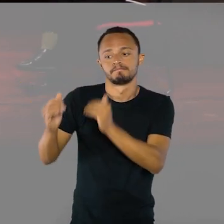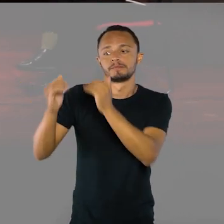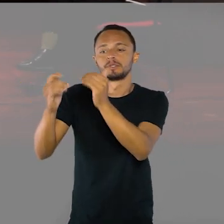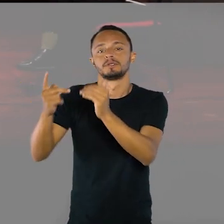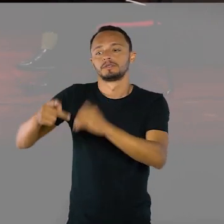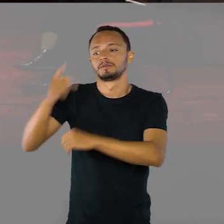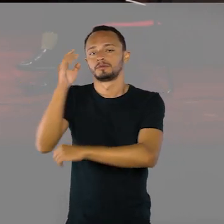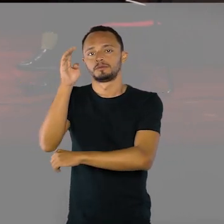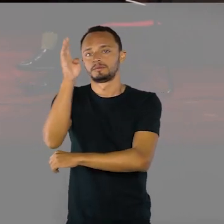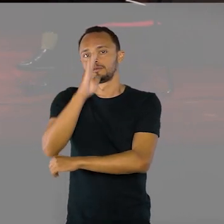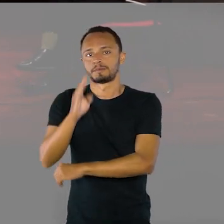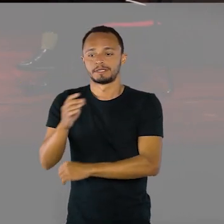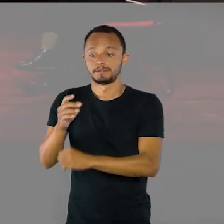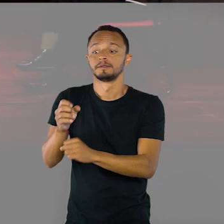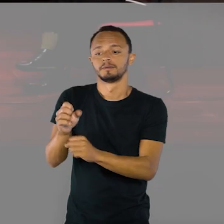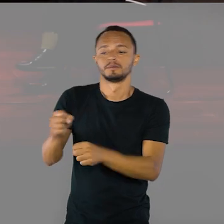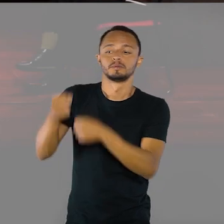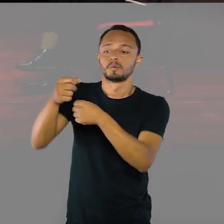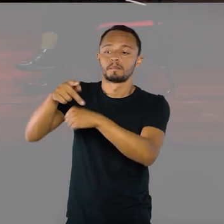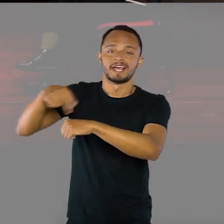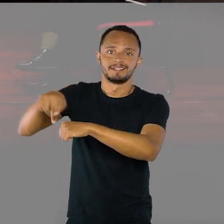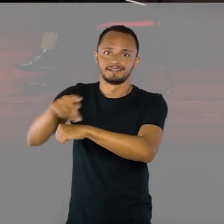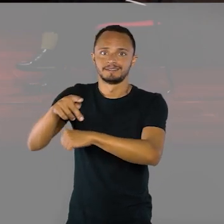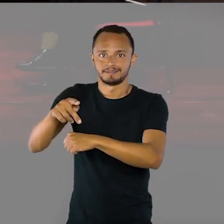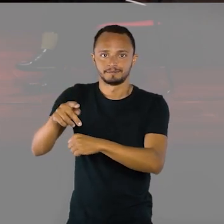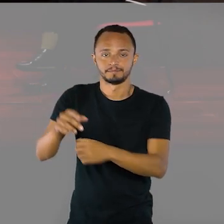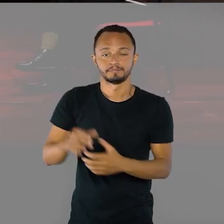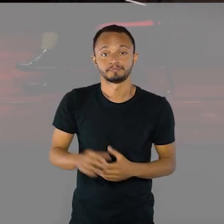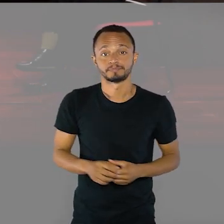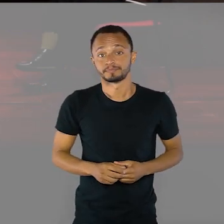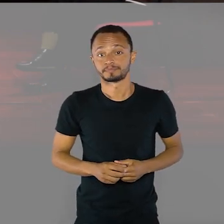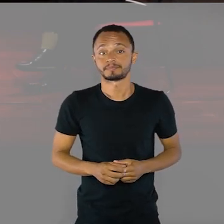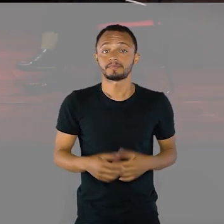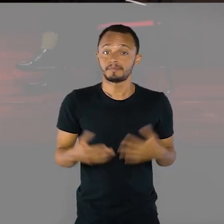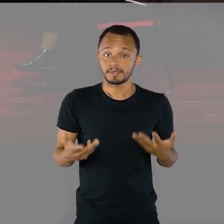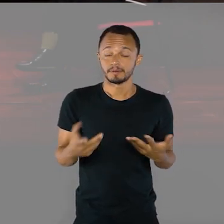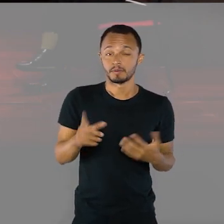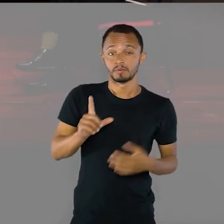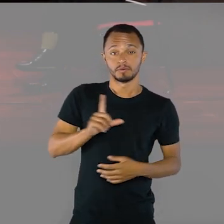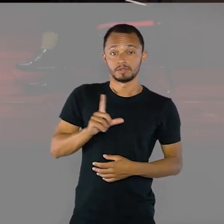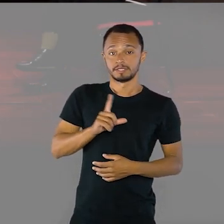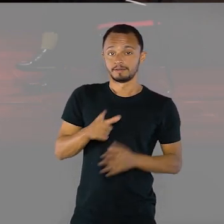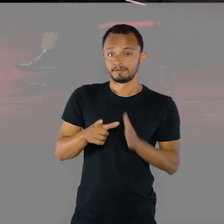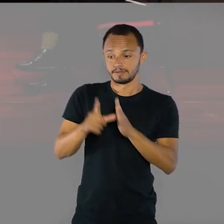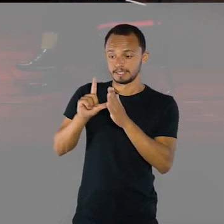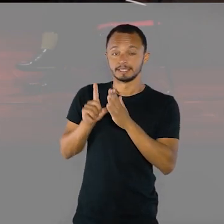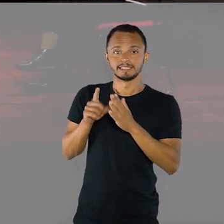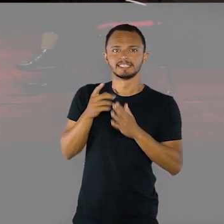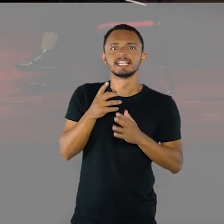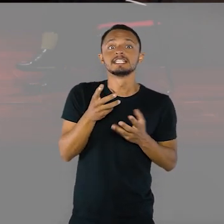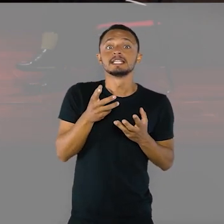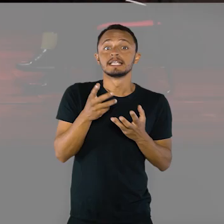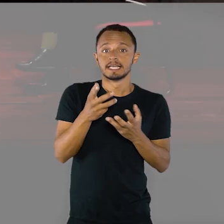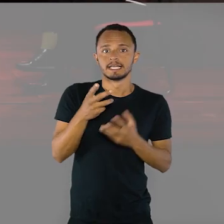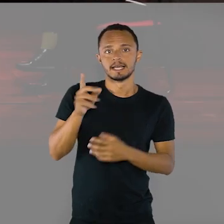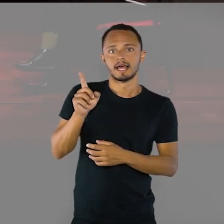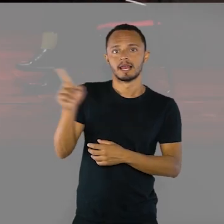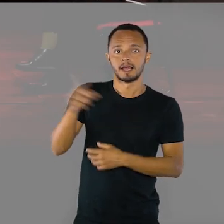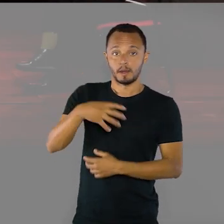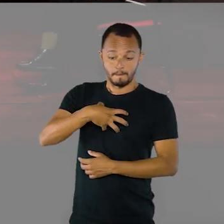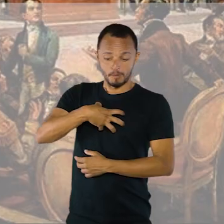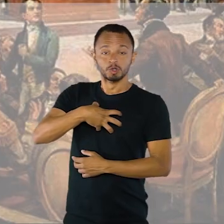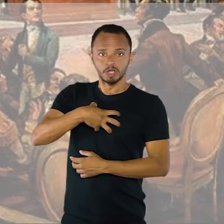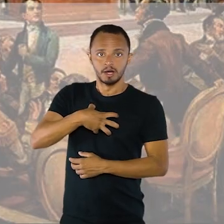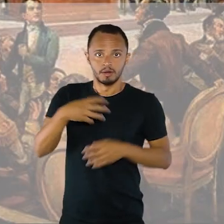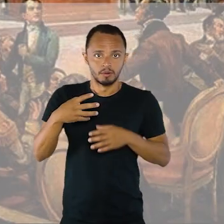no momento em que, supostamente, né, as Cortes de Lisboa querem recolonizar o Brasil, a figura de destaque é aquele homem